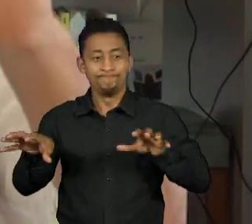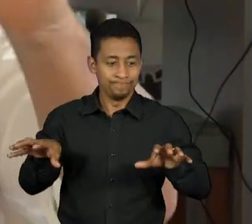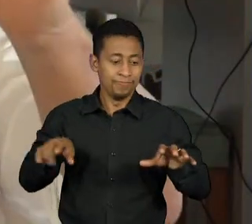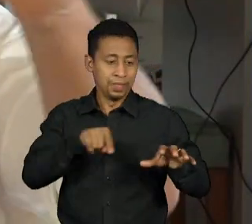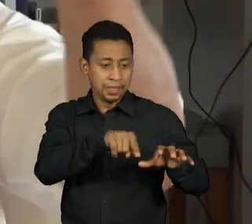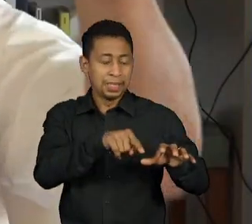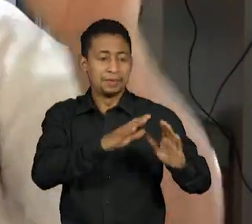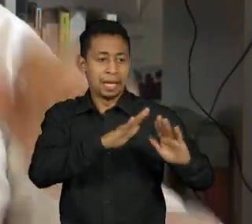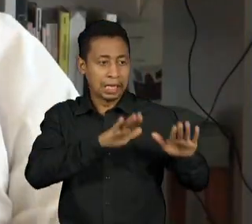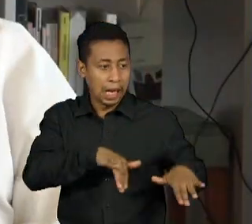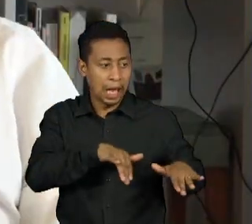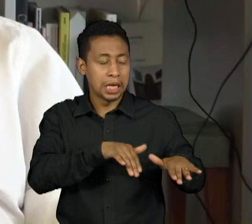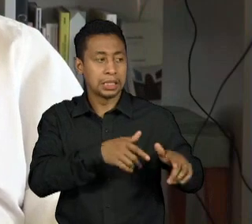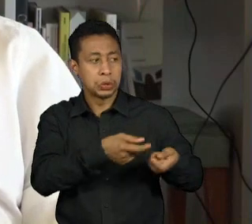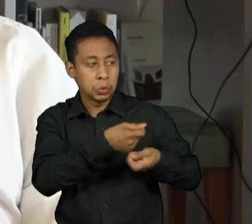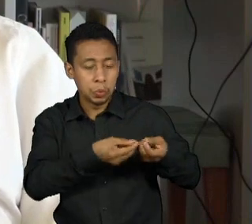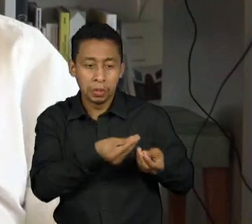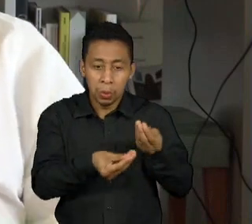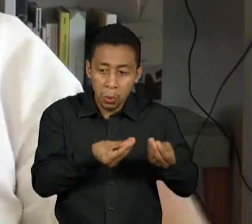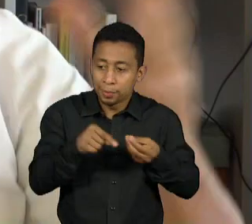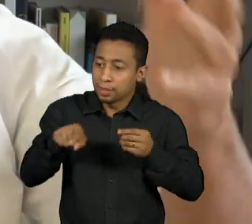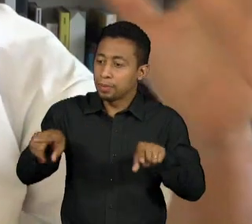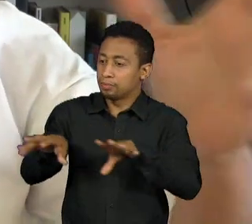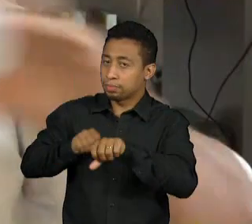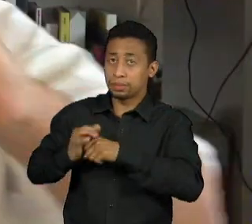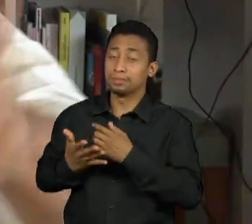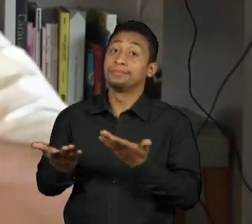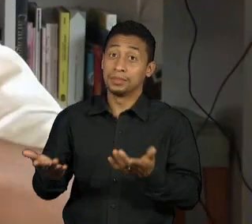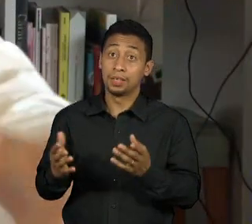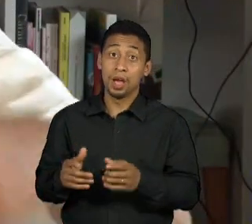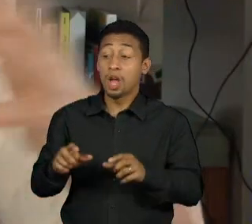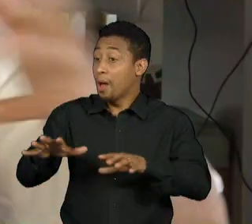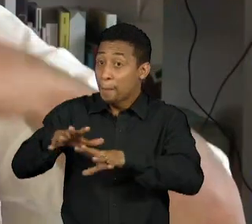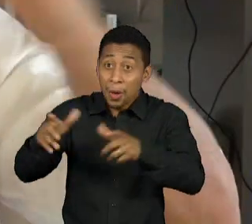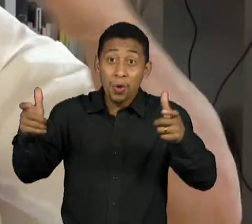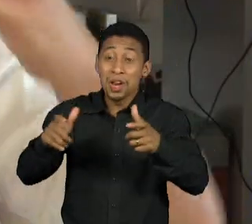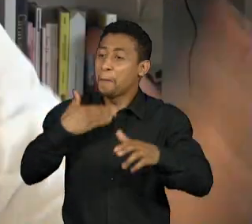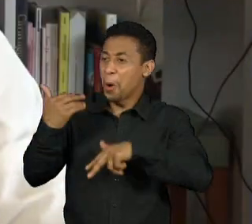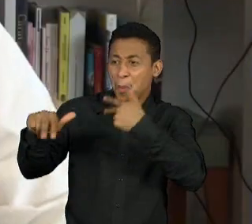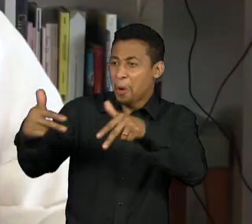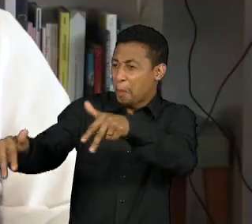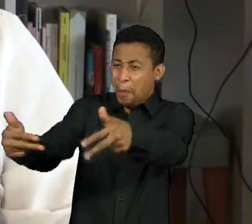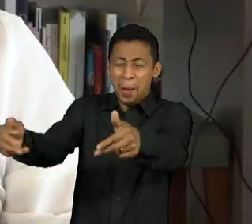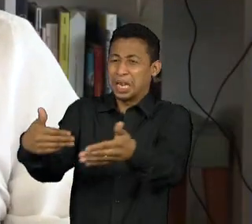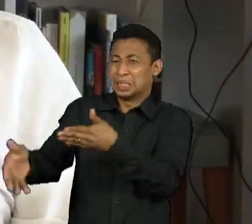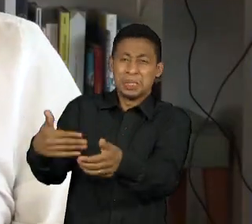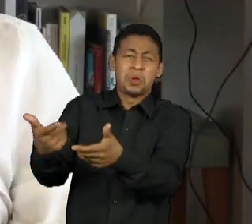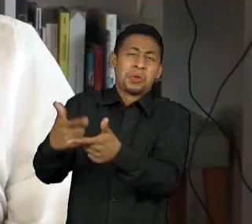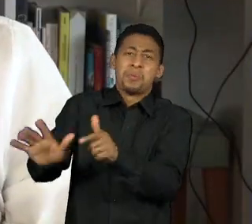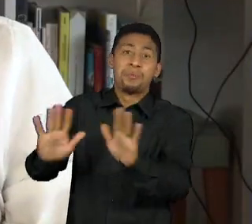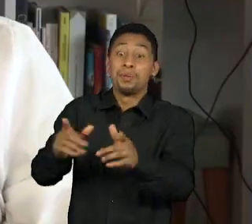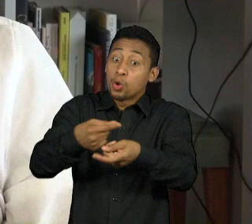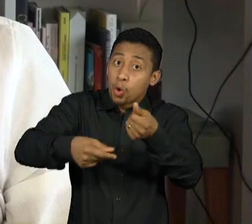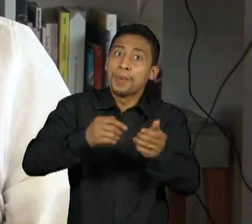obviamente tudo indica que ele foi nesse caminho de dizer, morre um monte de gente aí, mas a economia volta logo, e eu achei um